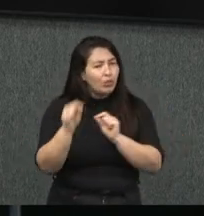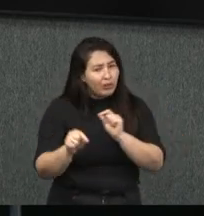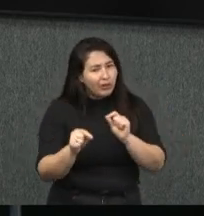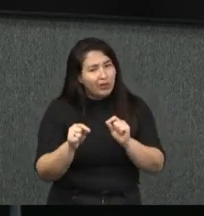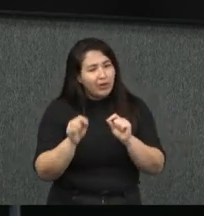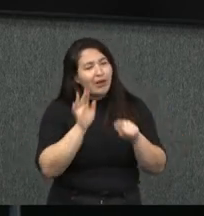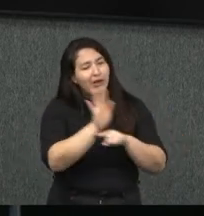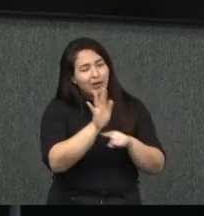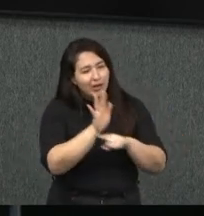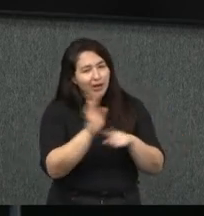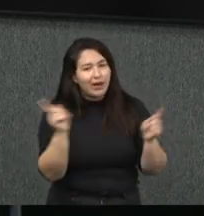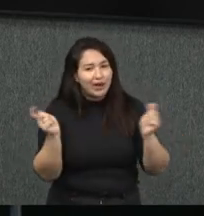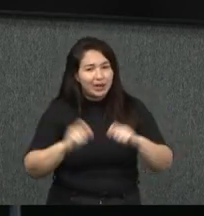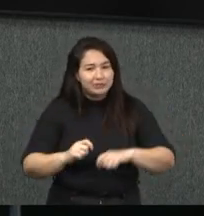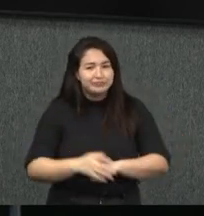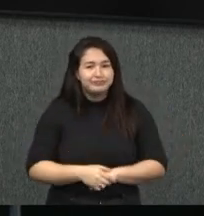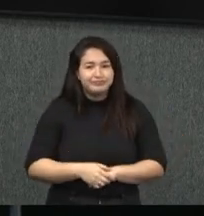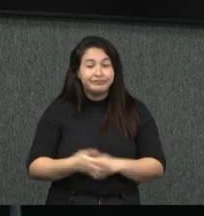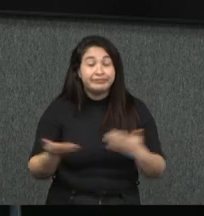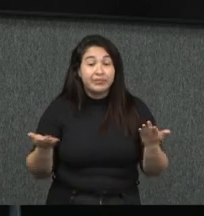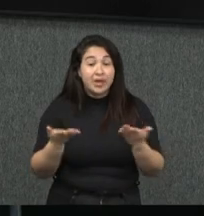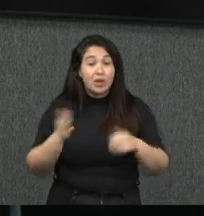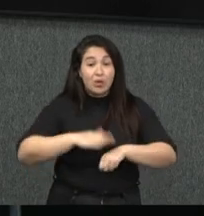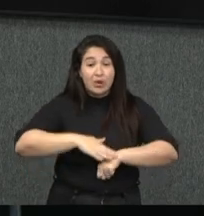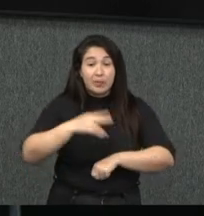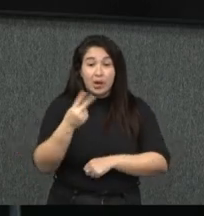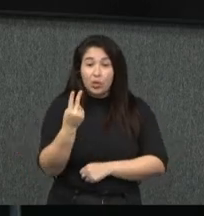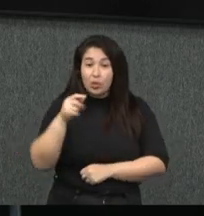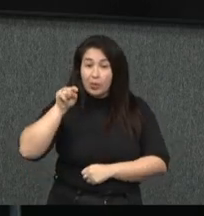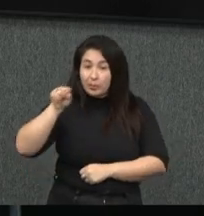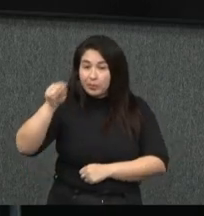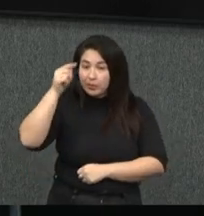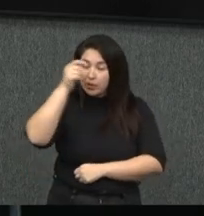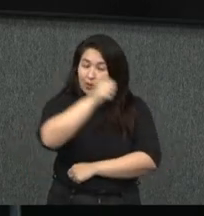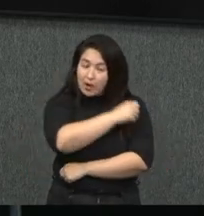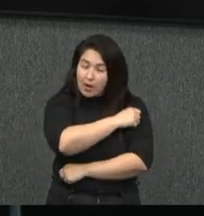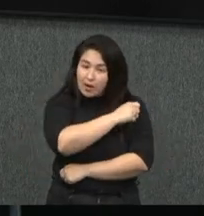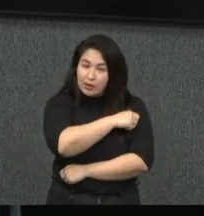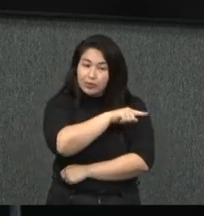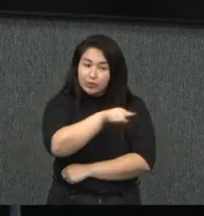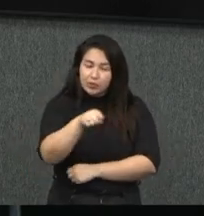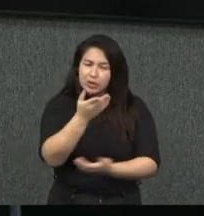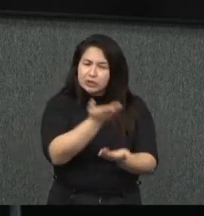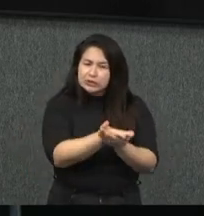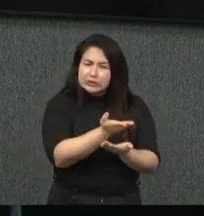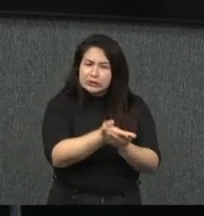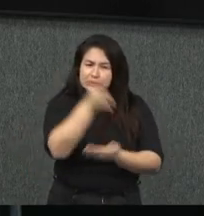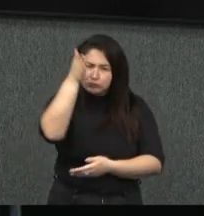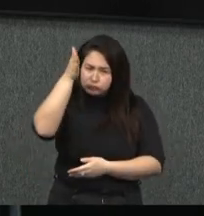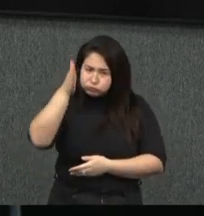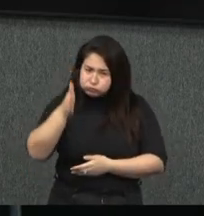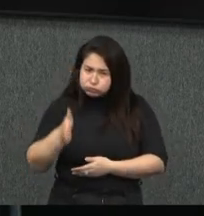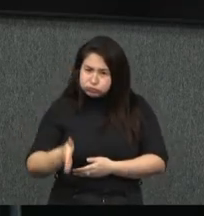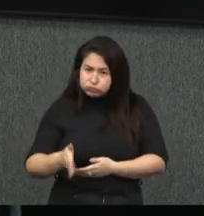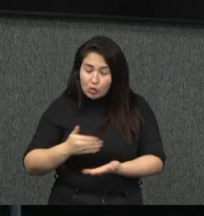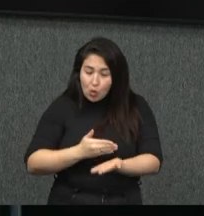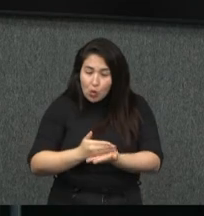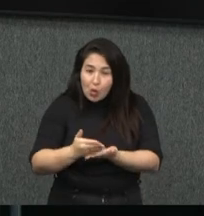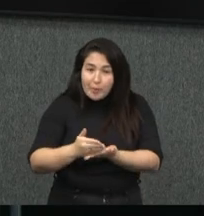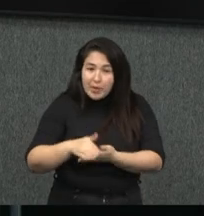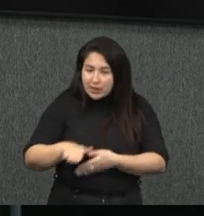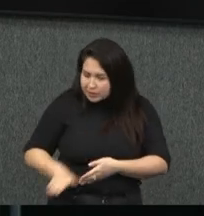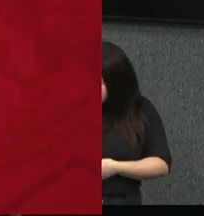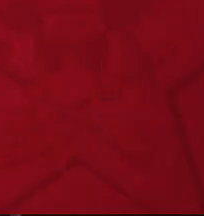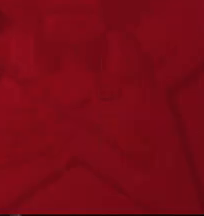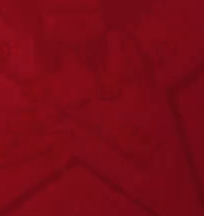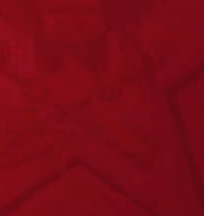Atualmente, nós contamos com mais de 2 mil estudantes ativos na nossa instituição. Nós atendemos desde o berçário até